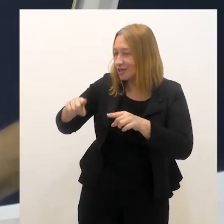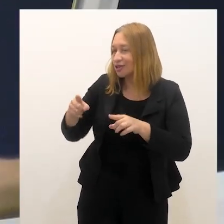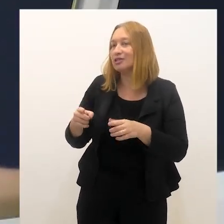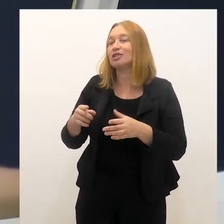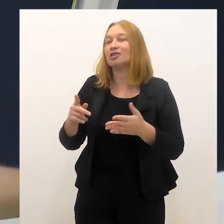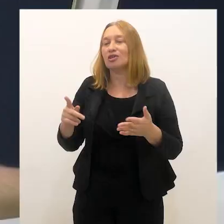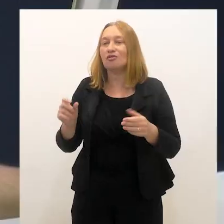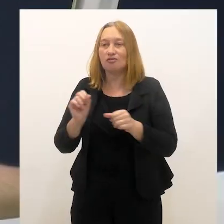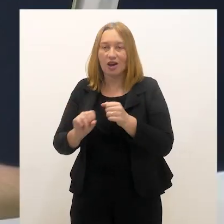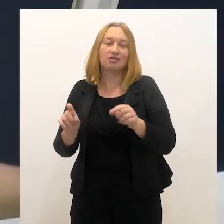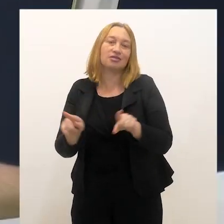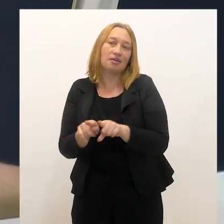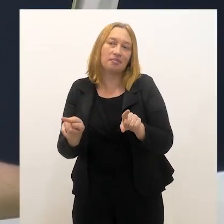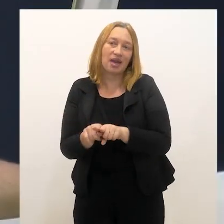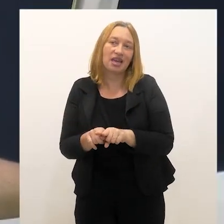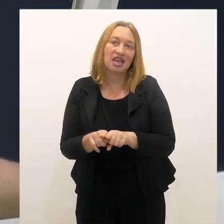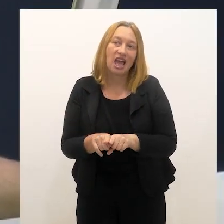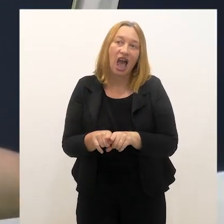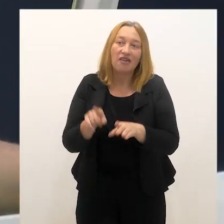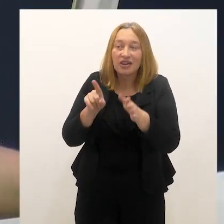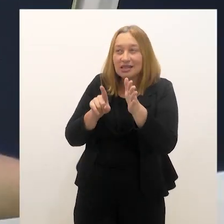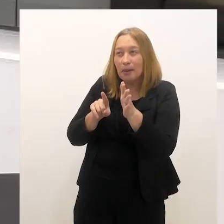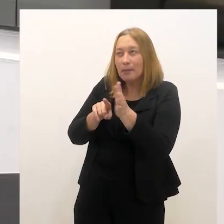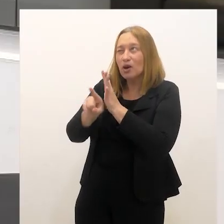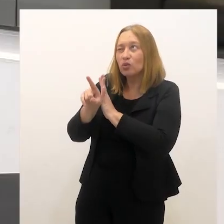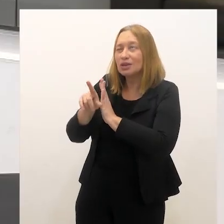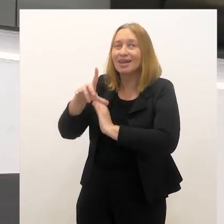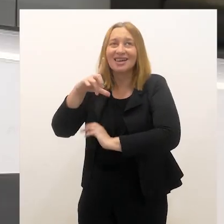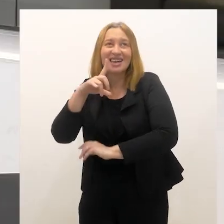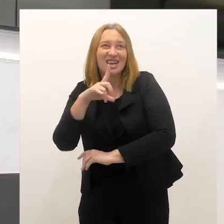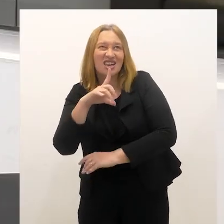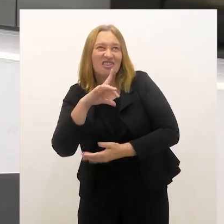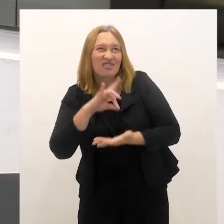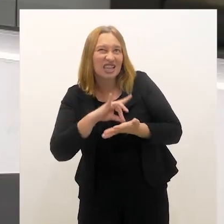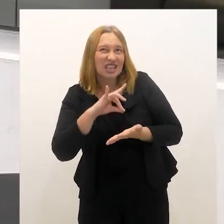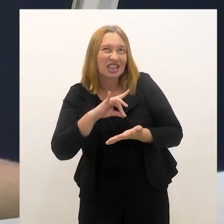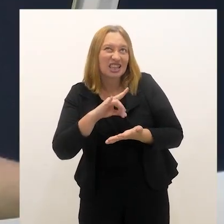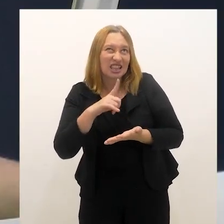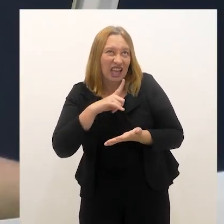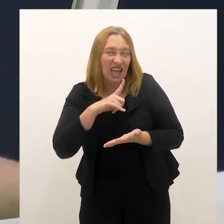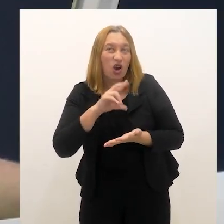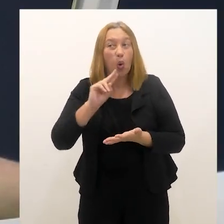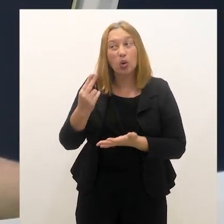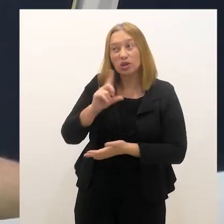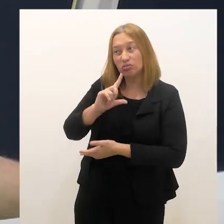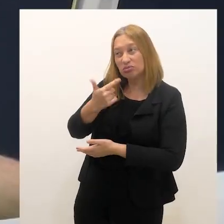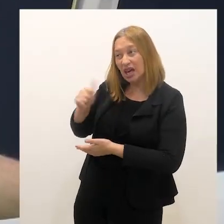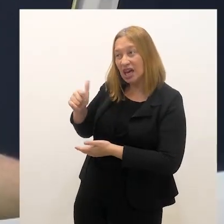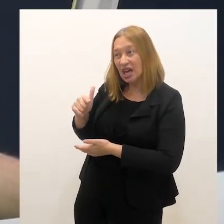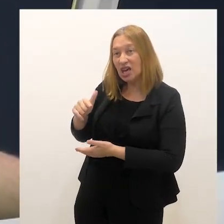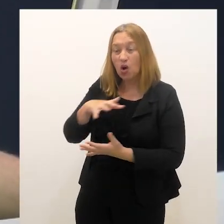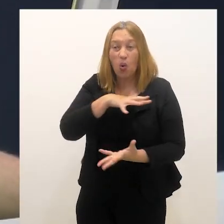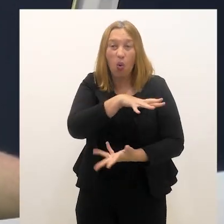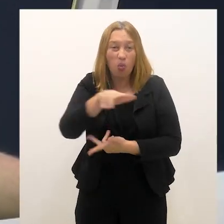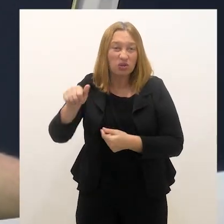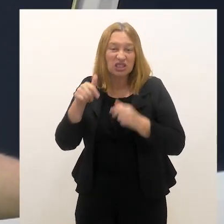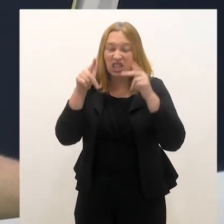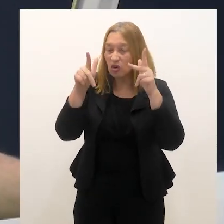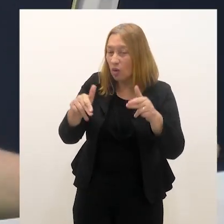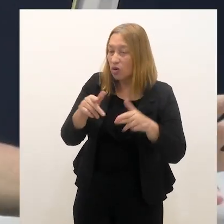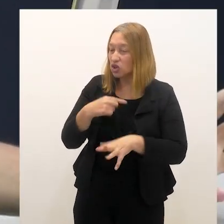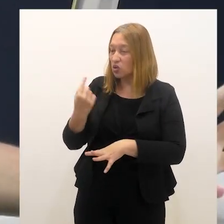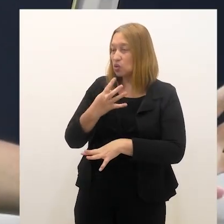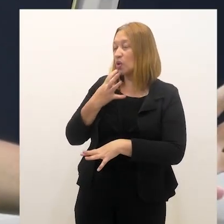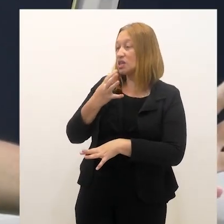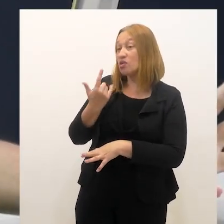eu causo também, assim. E aí fica esse questionamento, existe ou não existe? Né? O mundo seria o mundo que a gente conhece ou